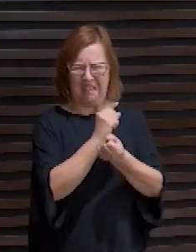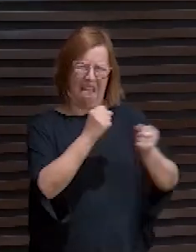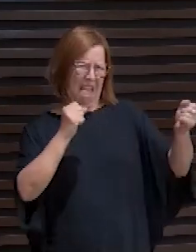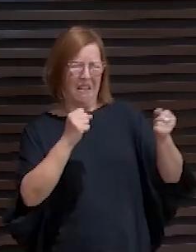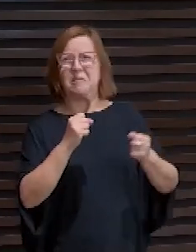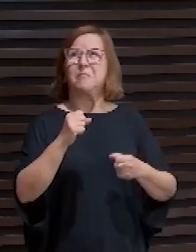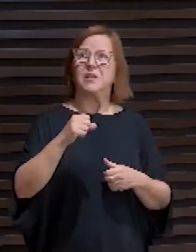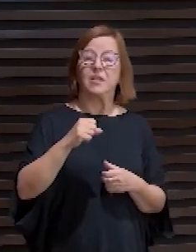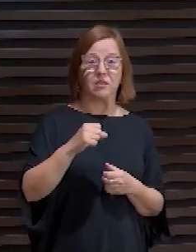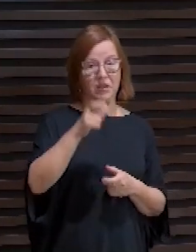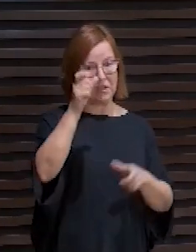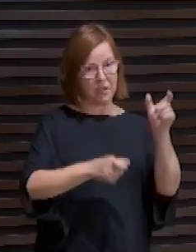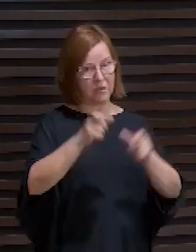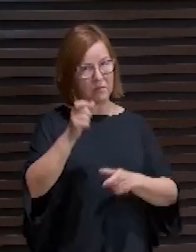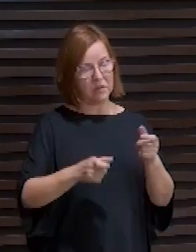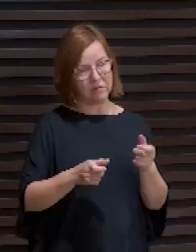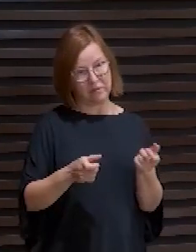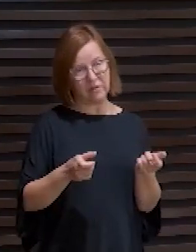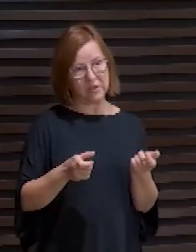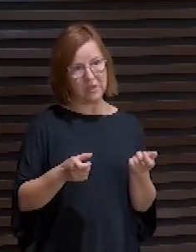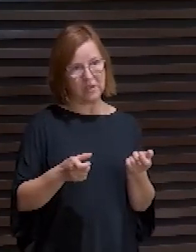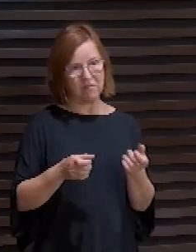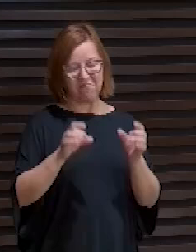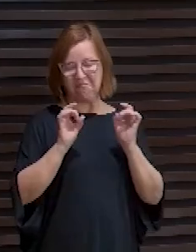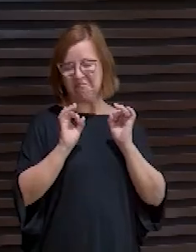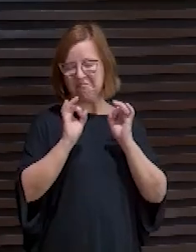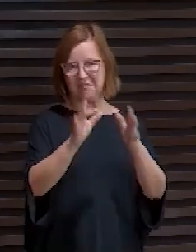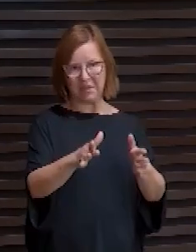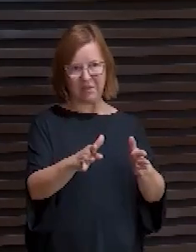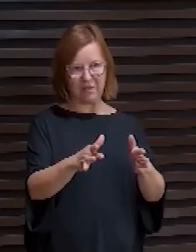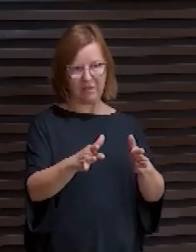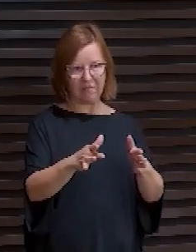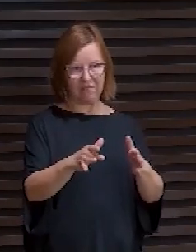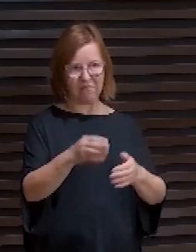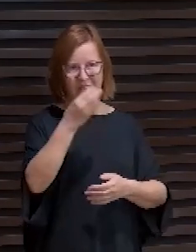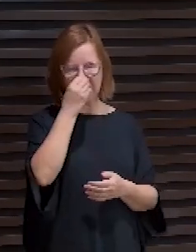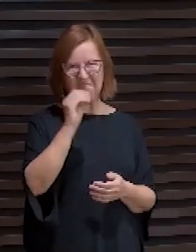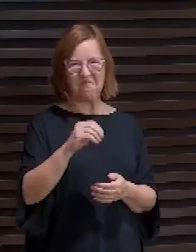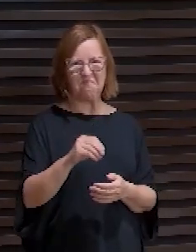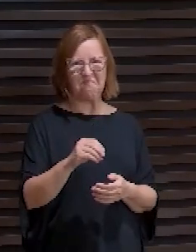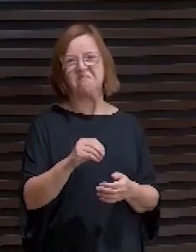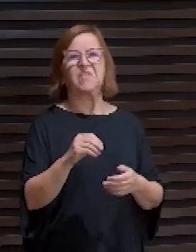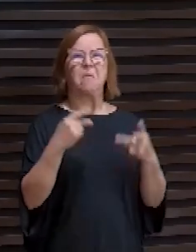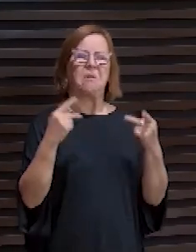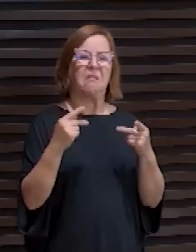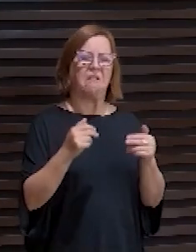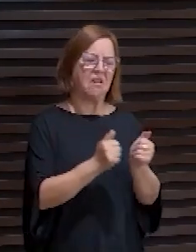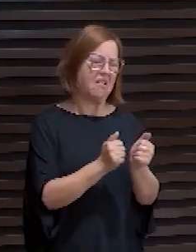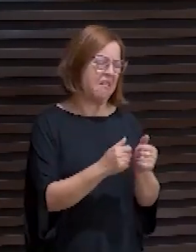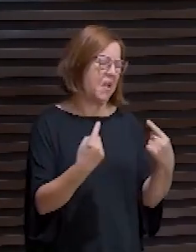dessa revelação, eles rejeitaram, desprezaram os profetas, perseguiram